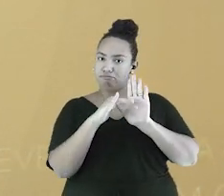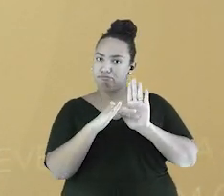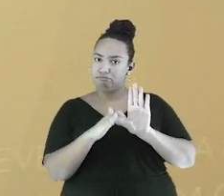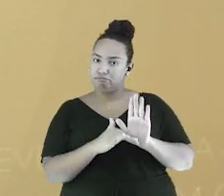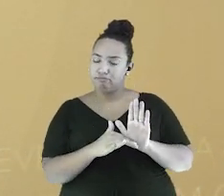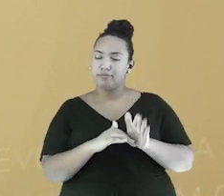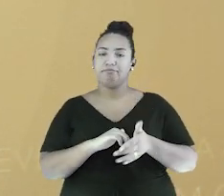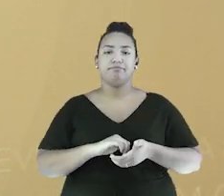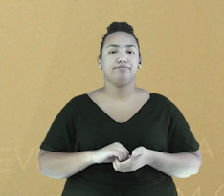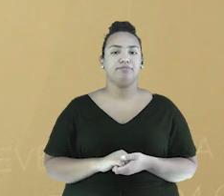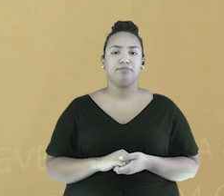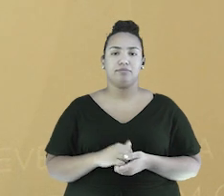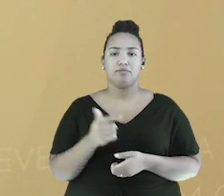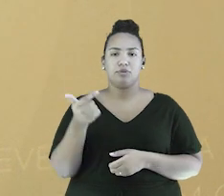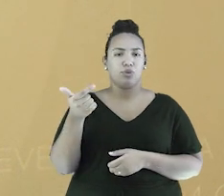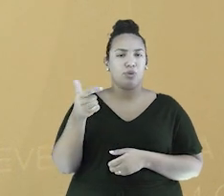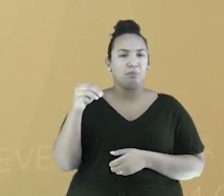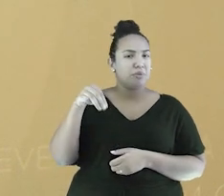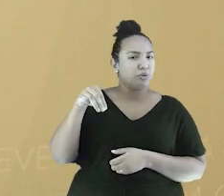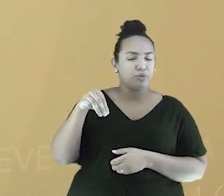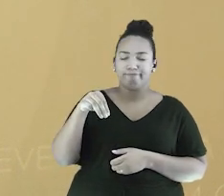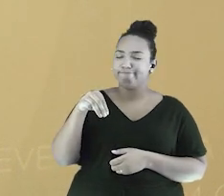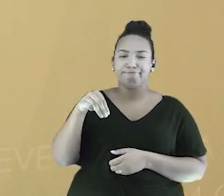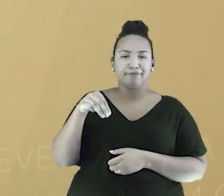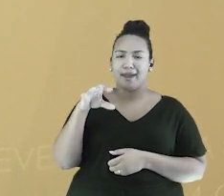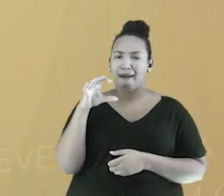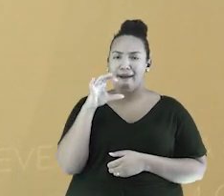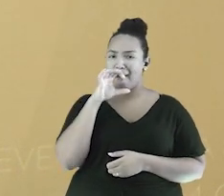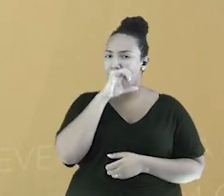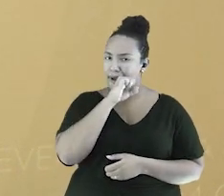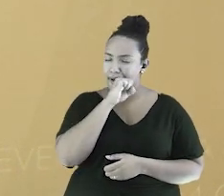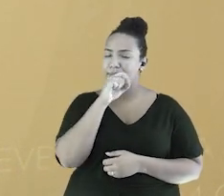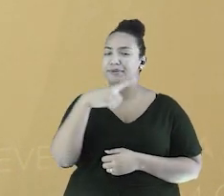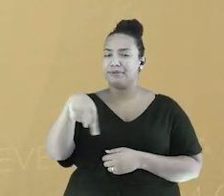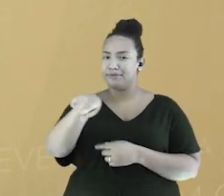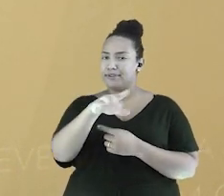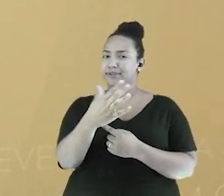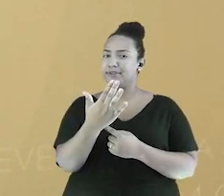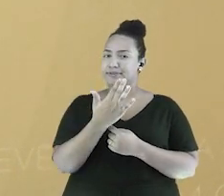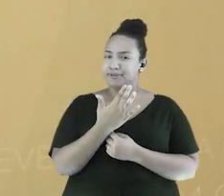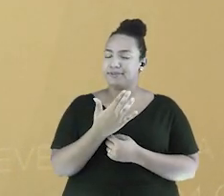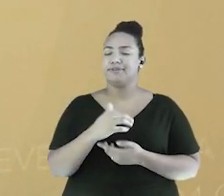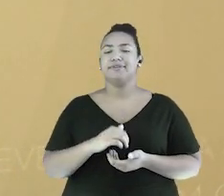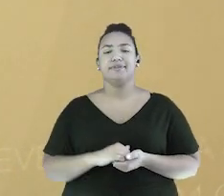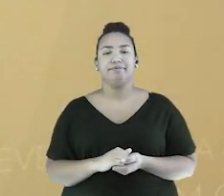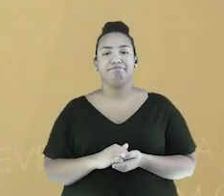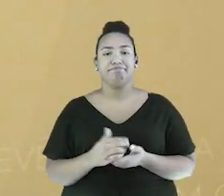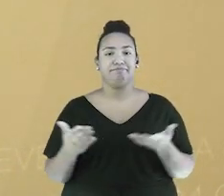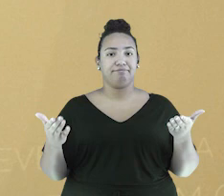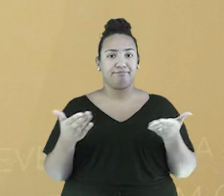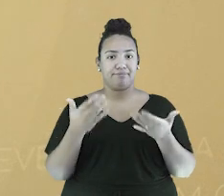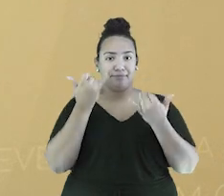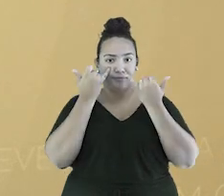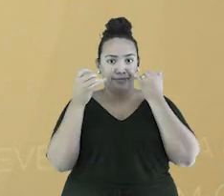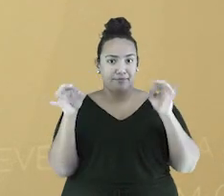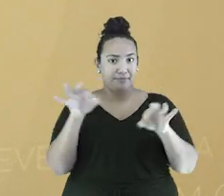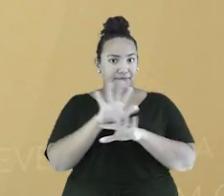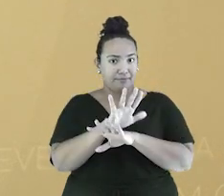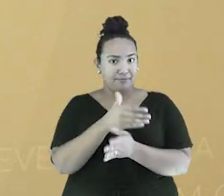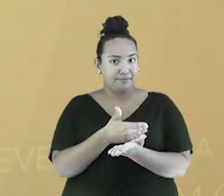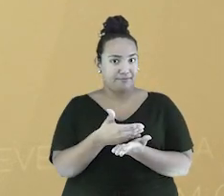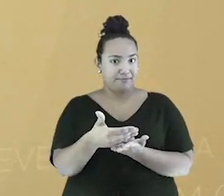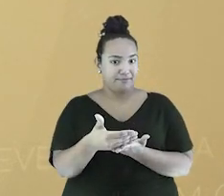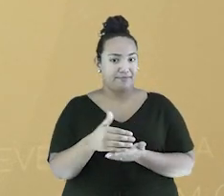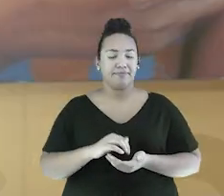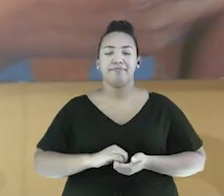lista. Não leva nem 2 minutos e vocês nos ajudam muito. Agora sim, formalidades cumpridas? Vamos ao